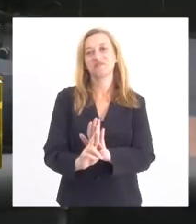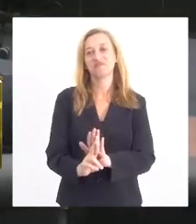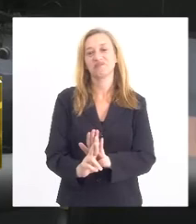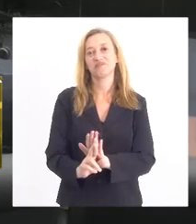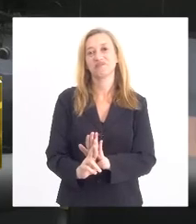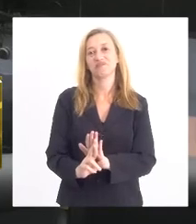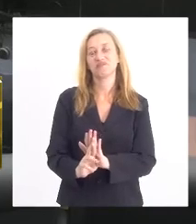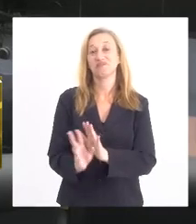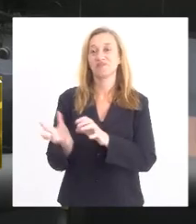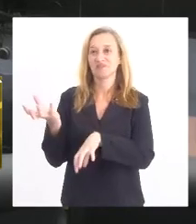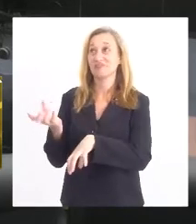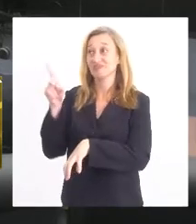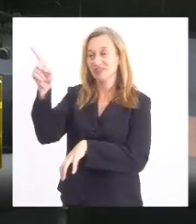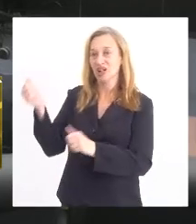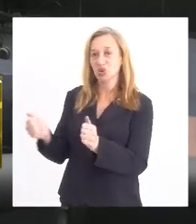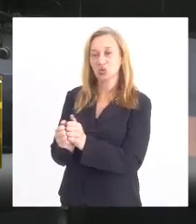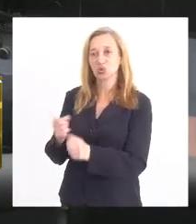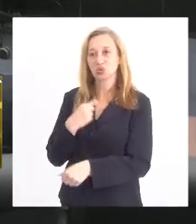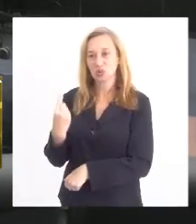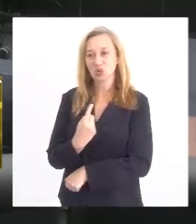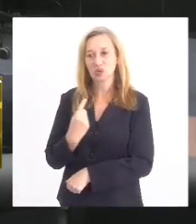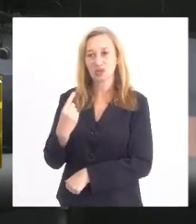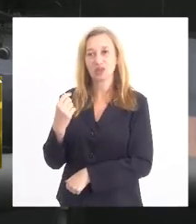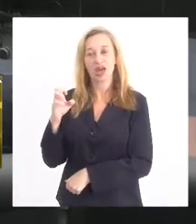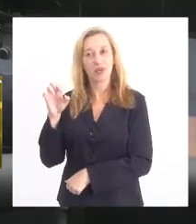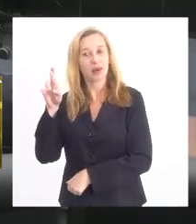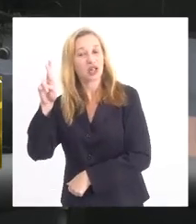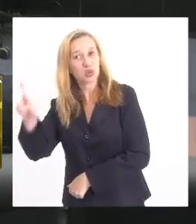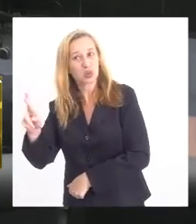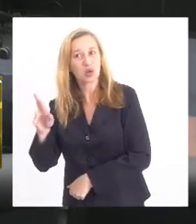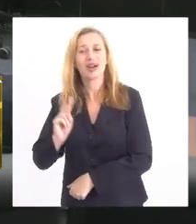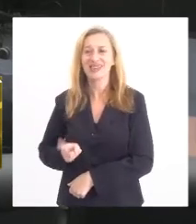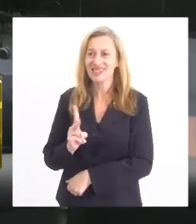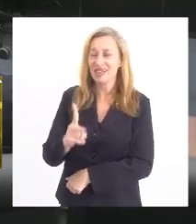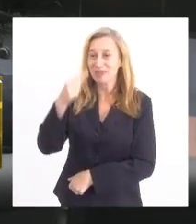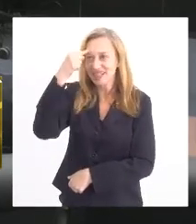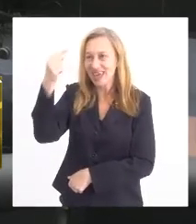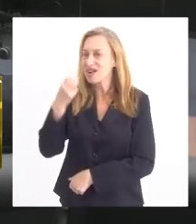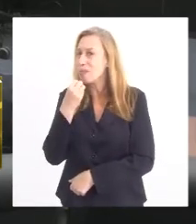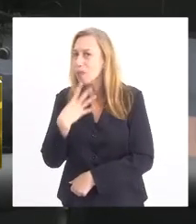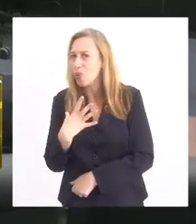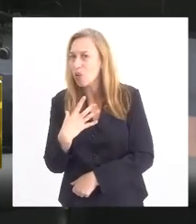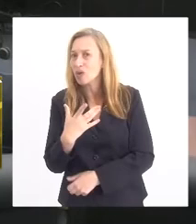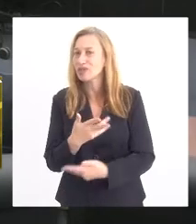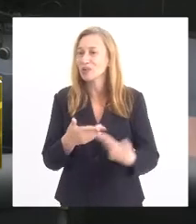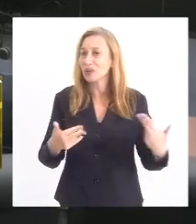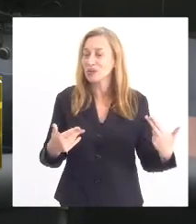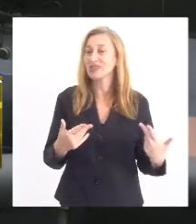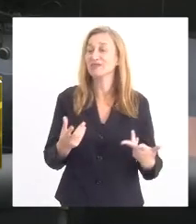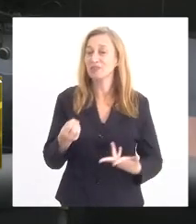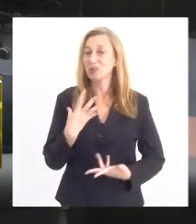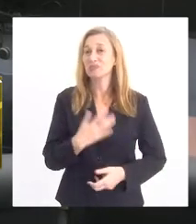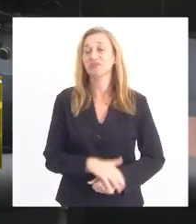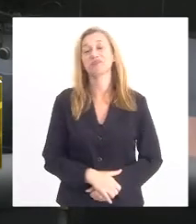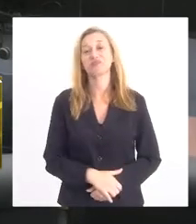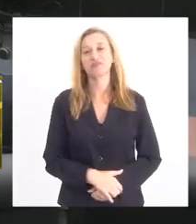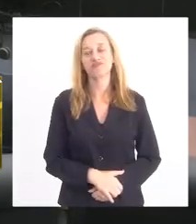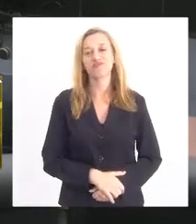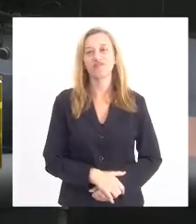o congresso junto conosco da embratur do Ministério do Turismo sempre com boas ideias e trazendo coisas boas